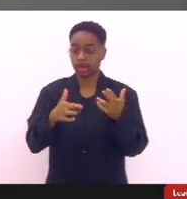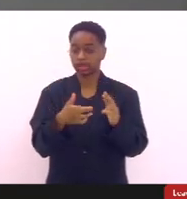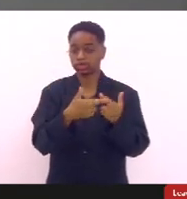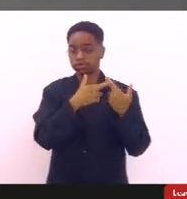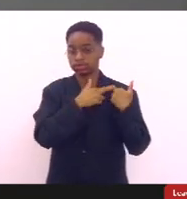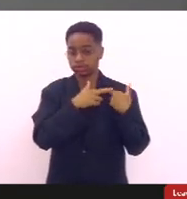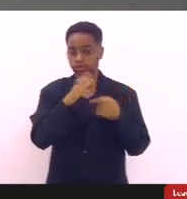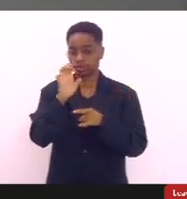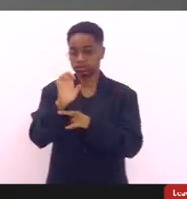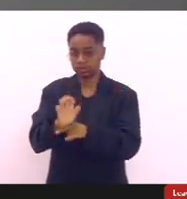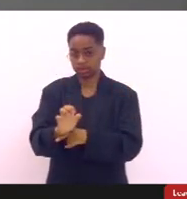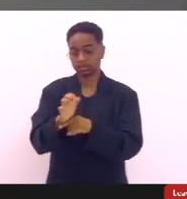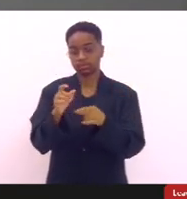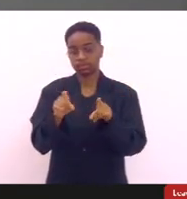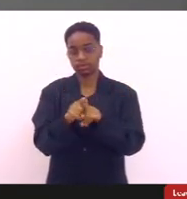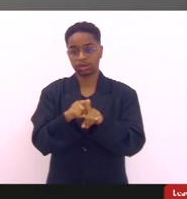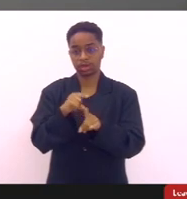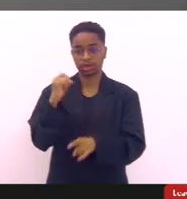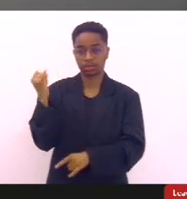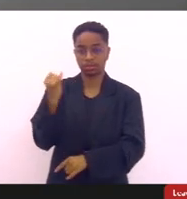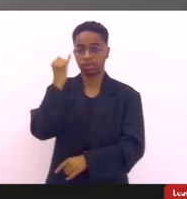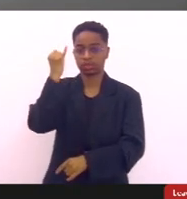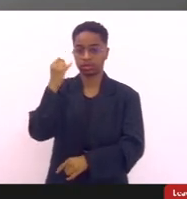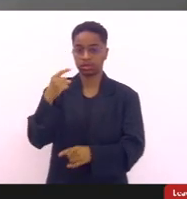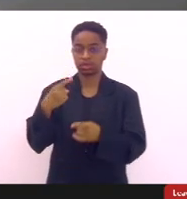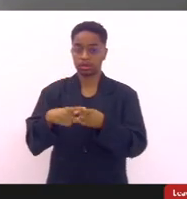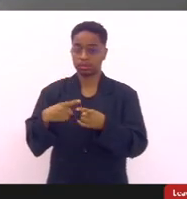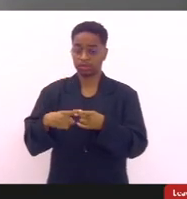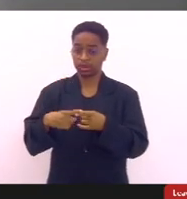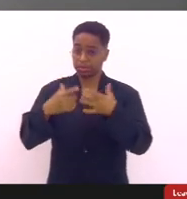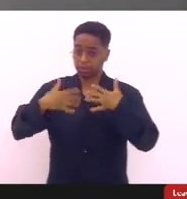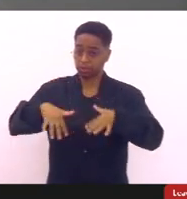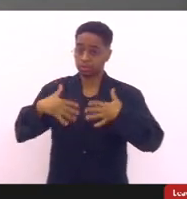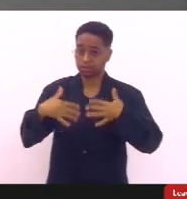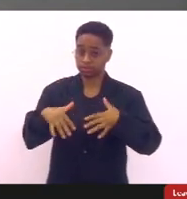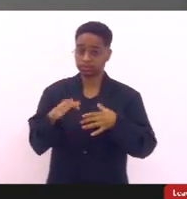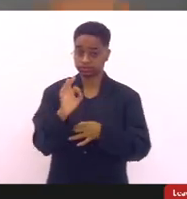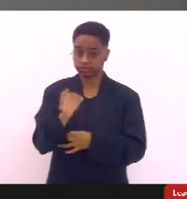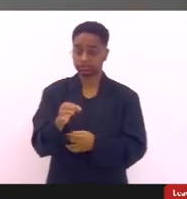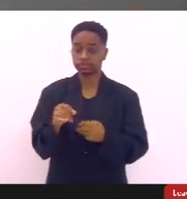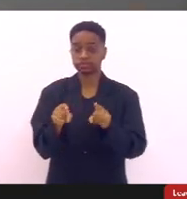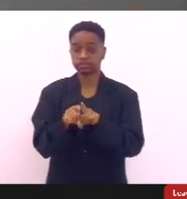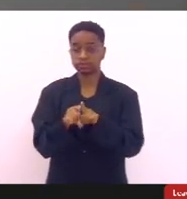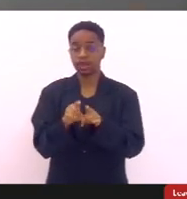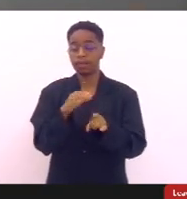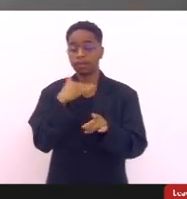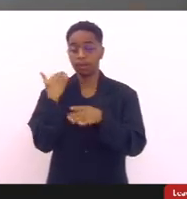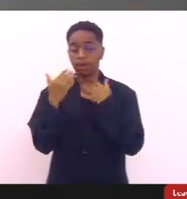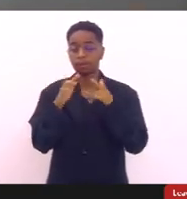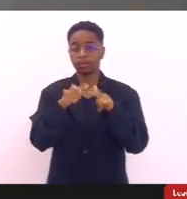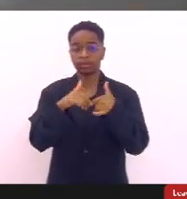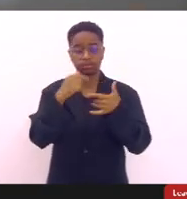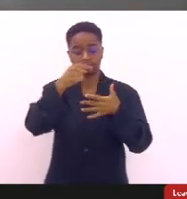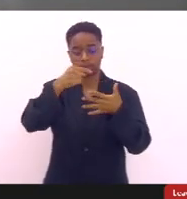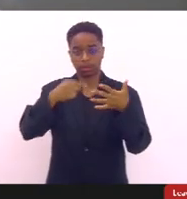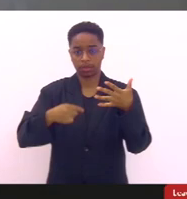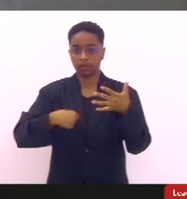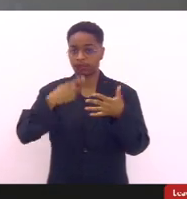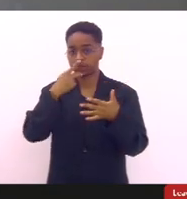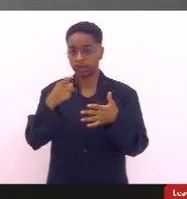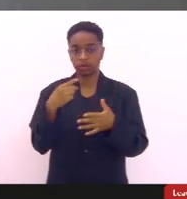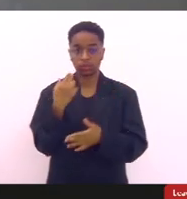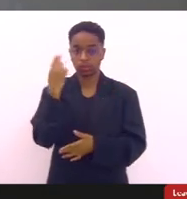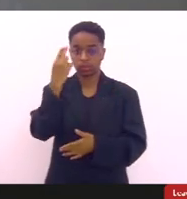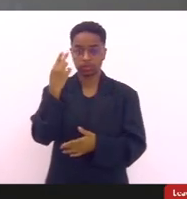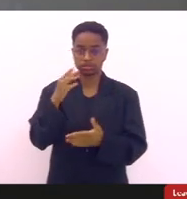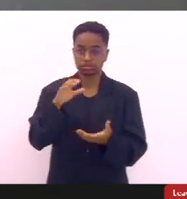coisa importante, é um escândalo isso, né? E morre por essas razões que eu disse, porque não são detectados